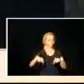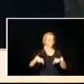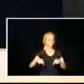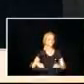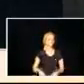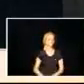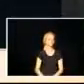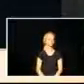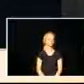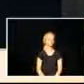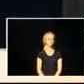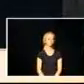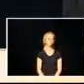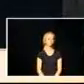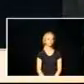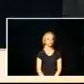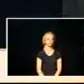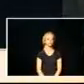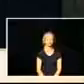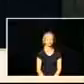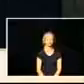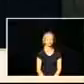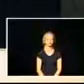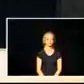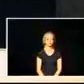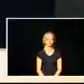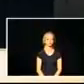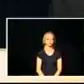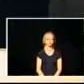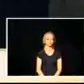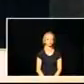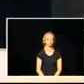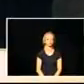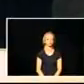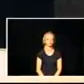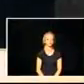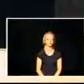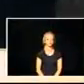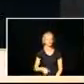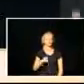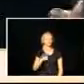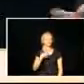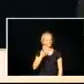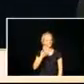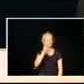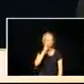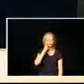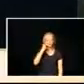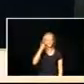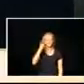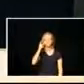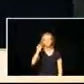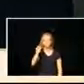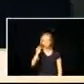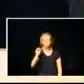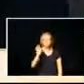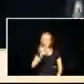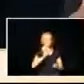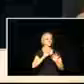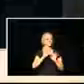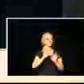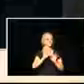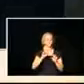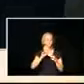Eu quero falar um pouco desse projeto, mas eu queria comentar. Duas semanas atrás, chegou